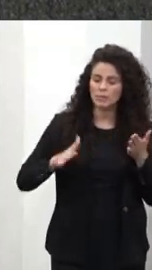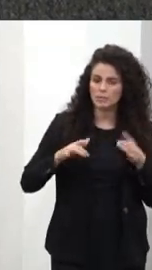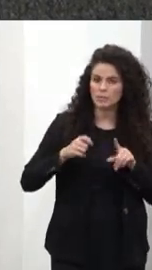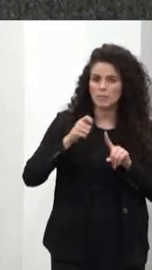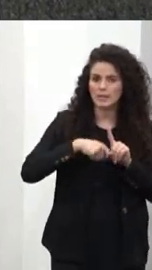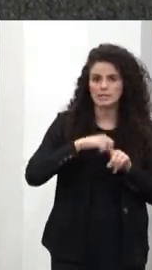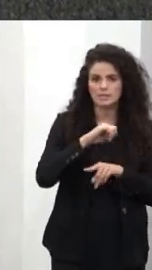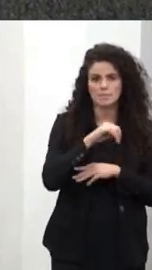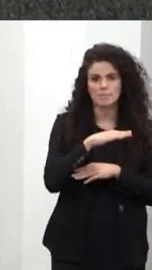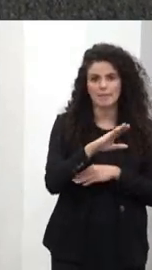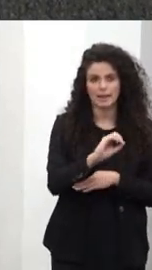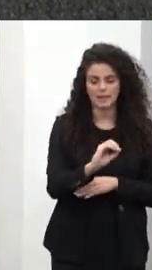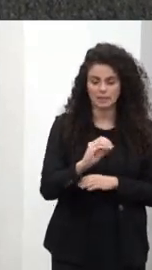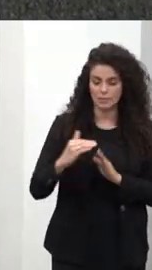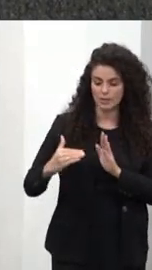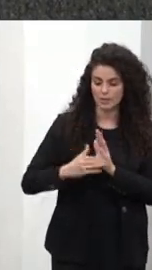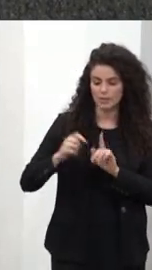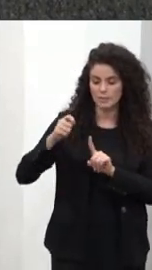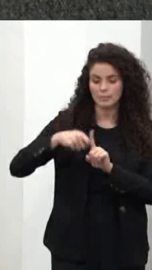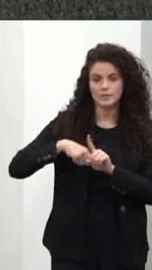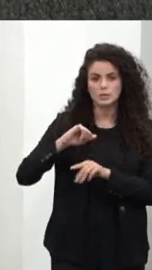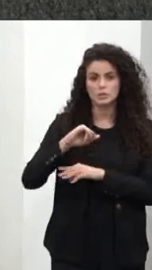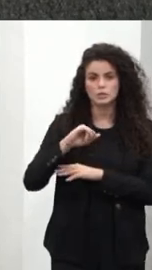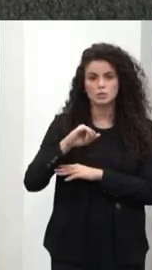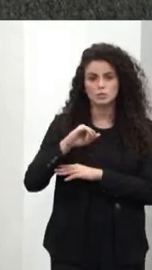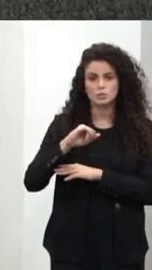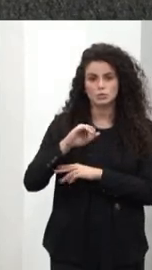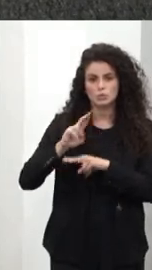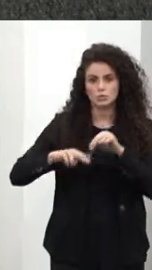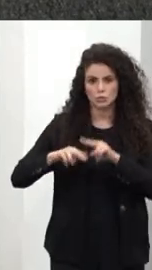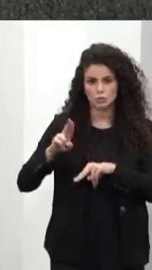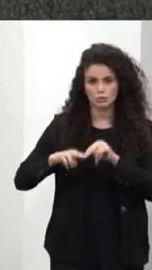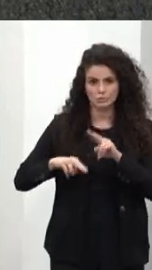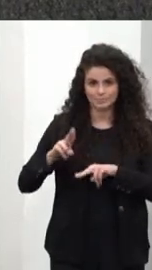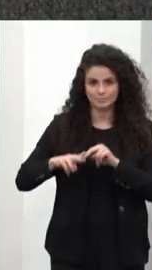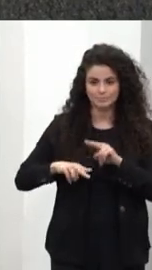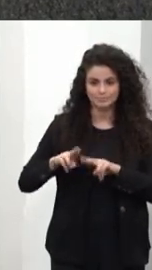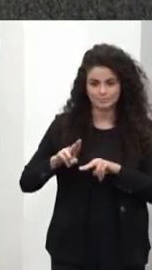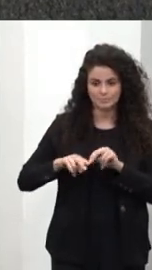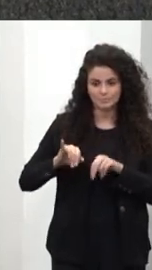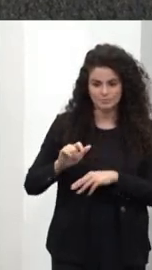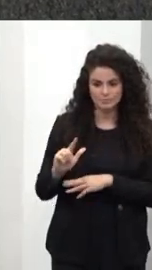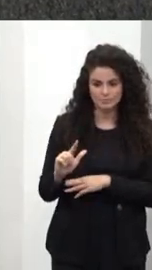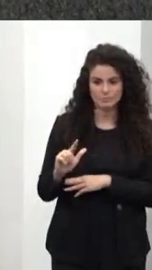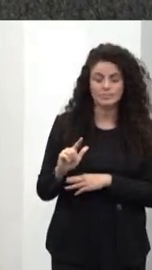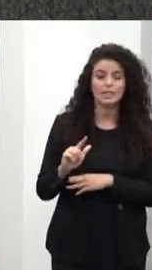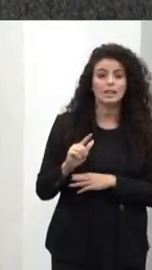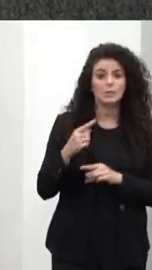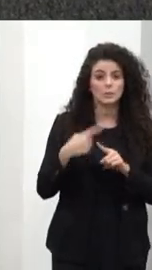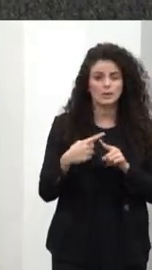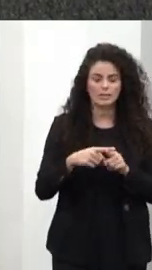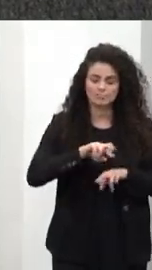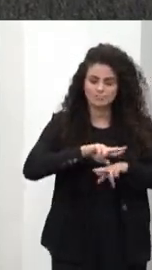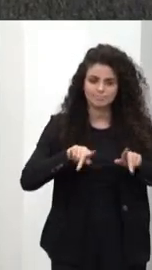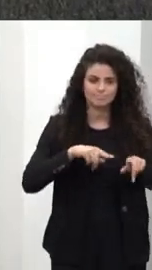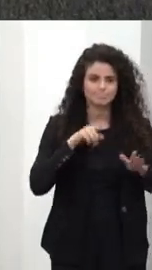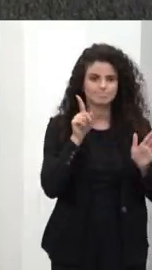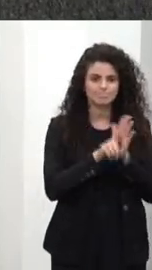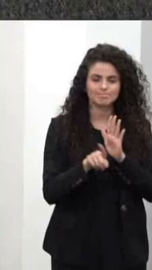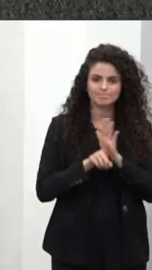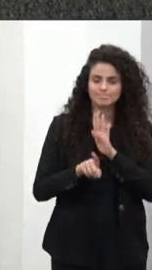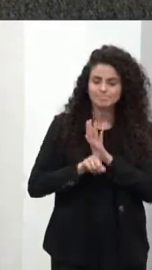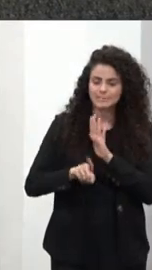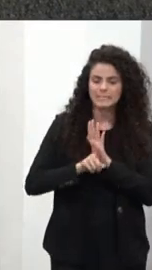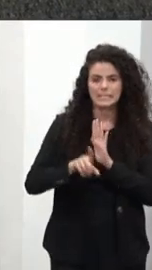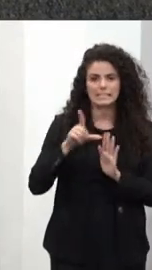junho Então já tá previsto aqui a virar uma consulta pública quanto a várias outras perguntas podem ser respondidas também é com